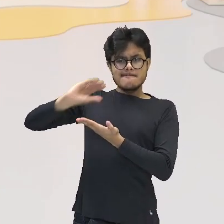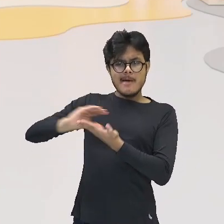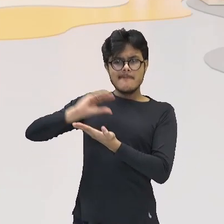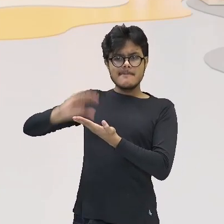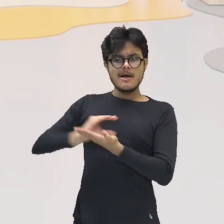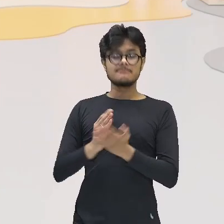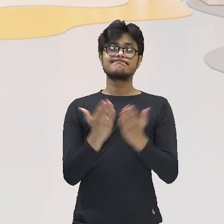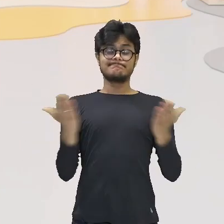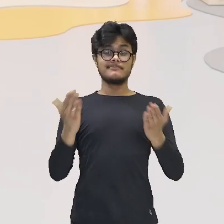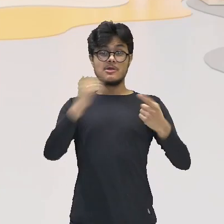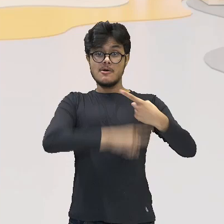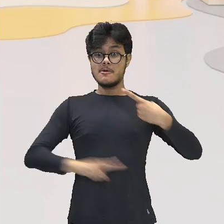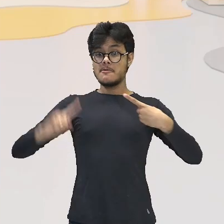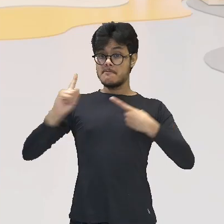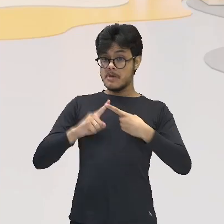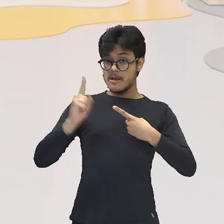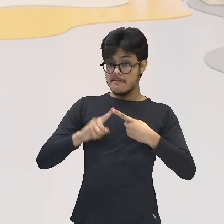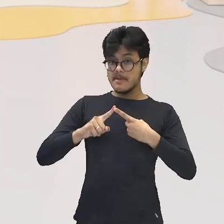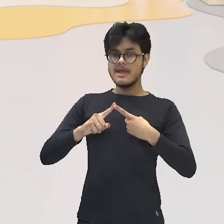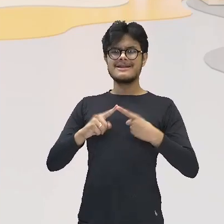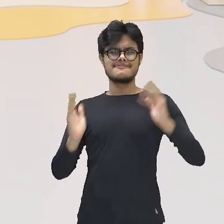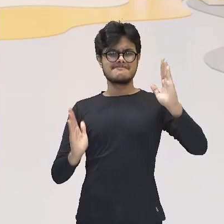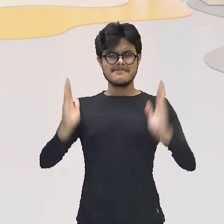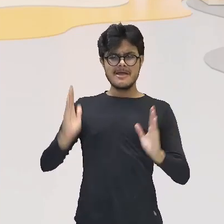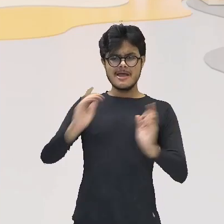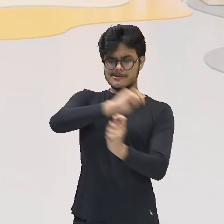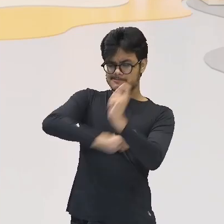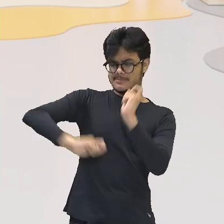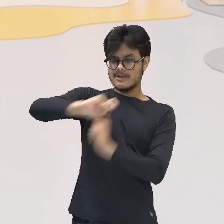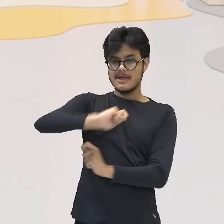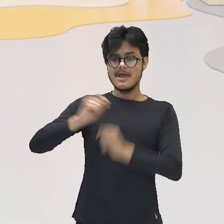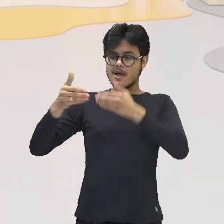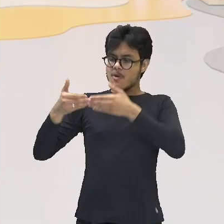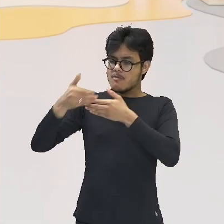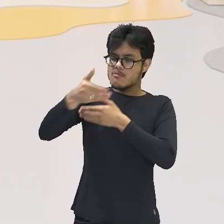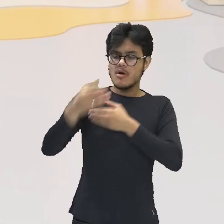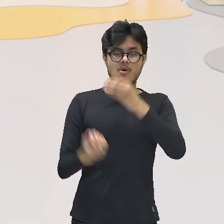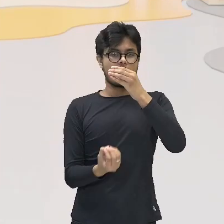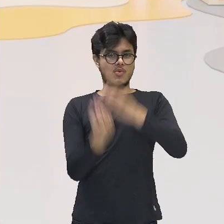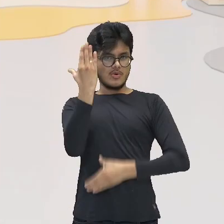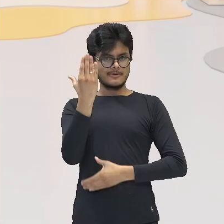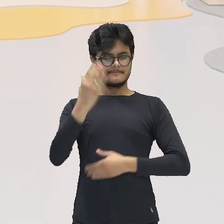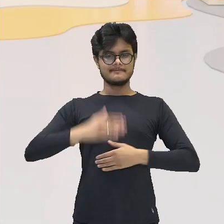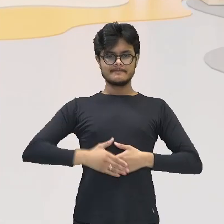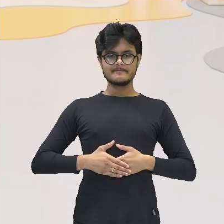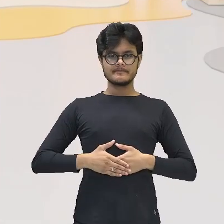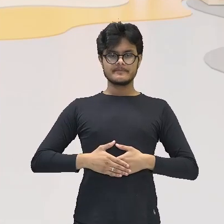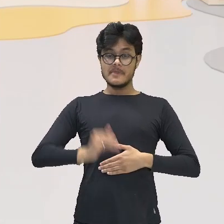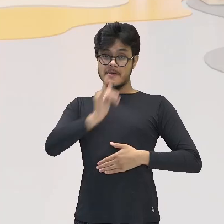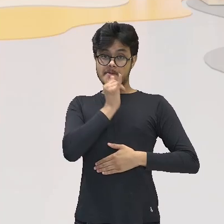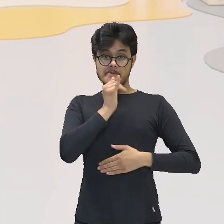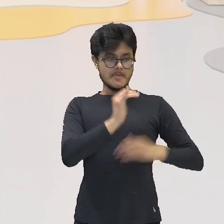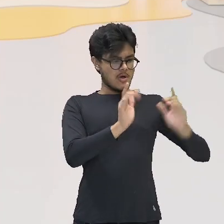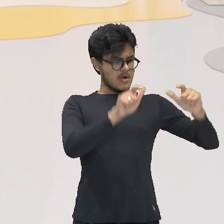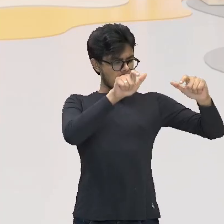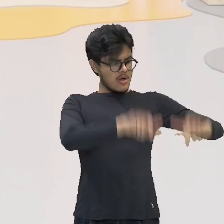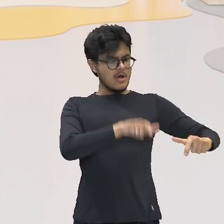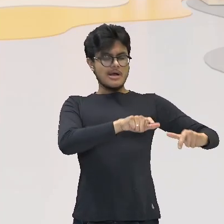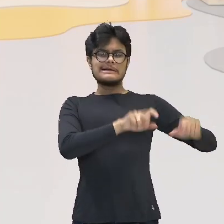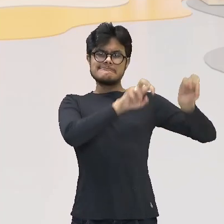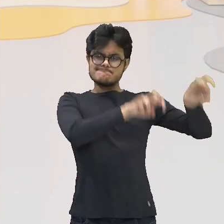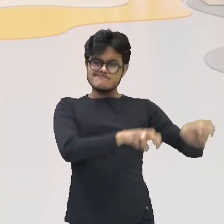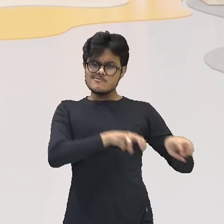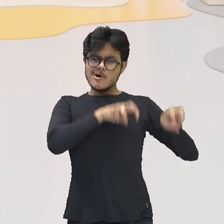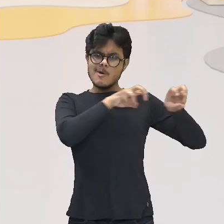o mercantilismo ele surge nesse período de transição do modo de produção